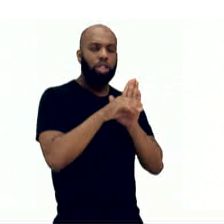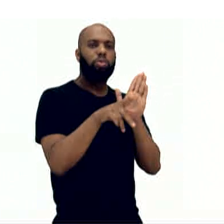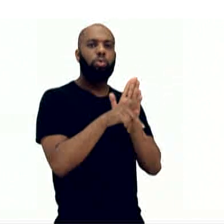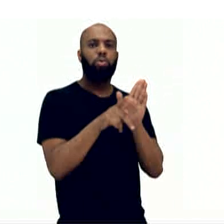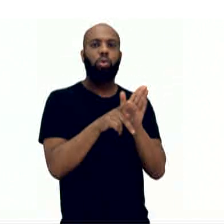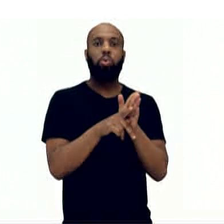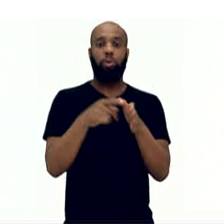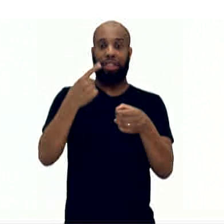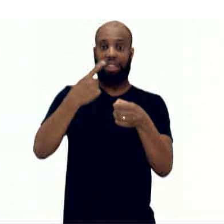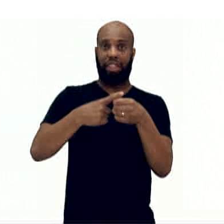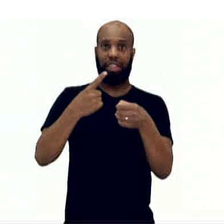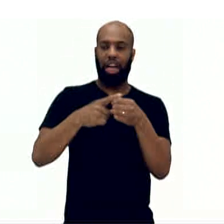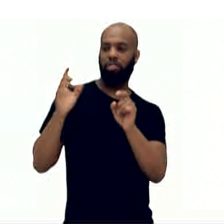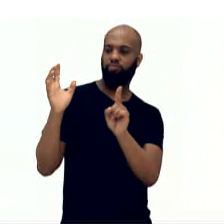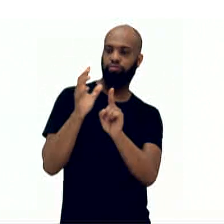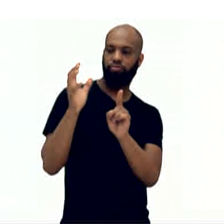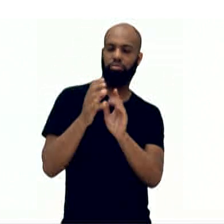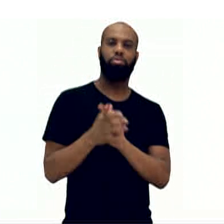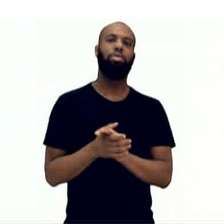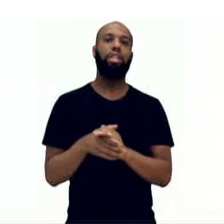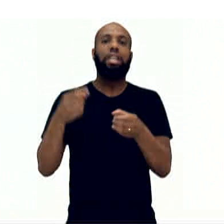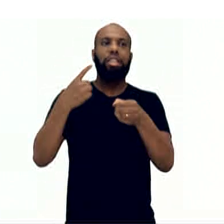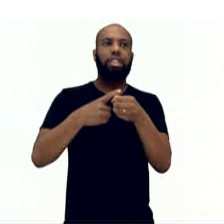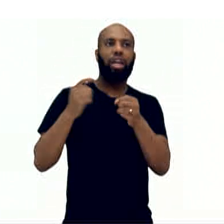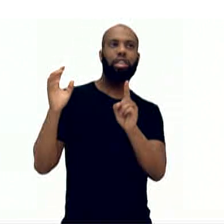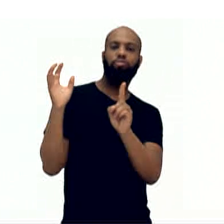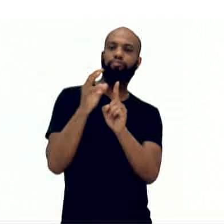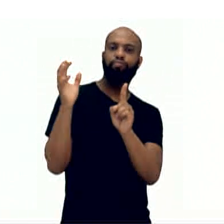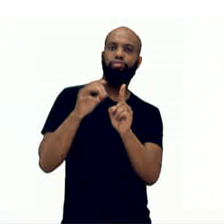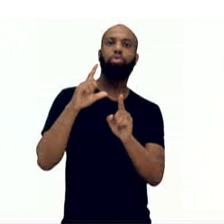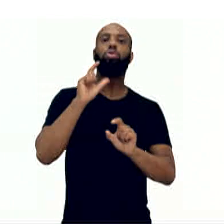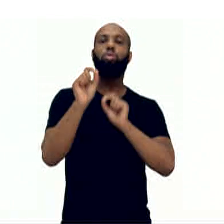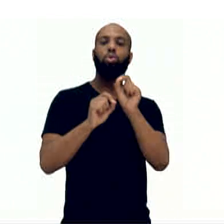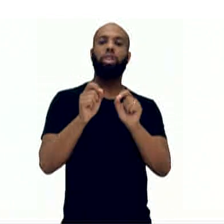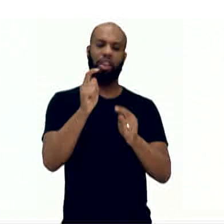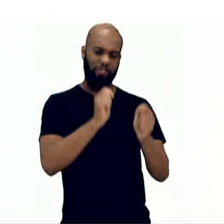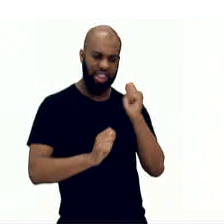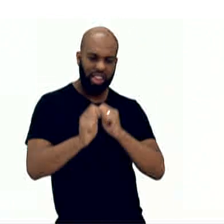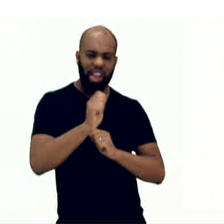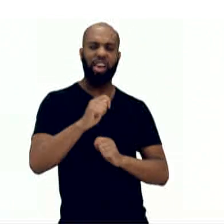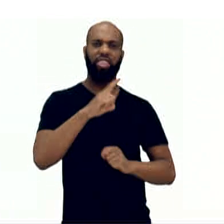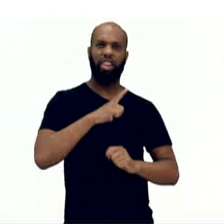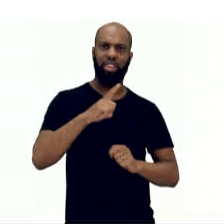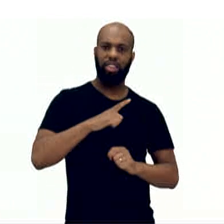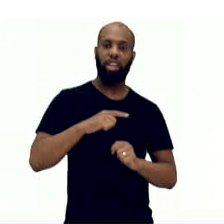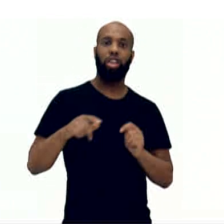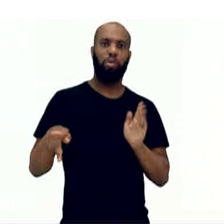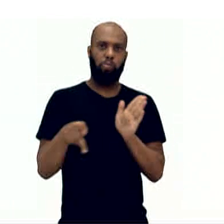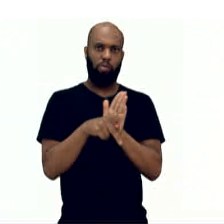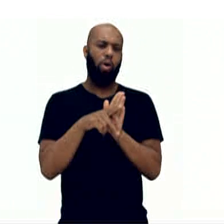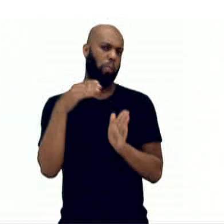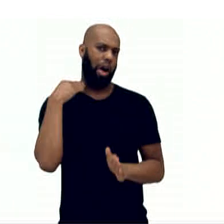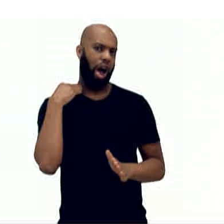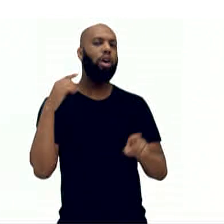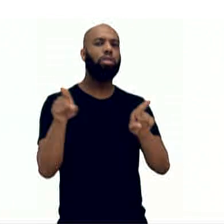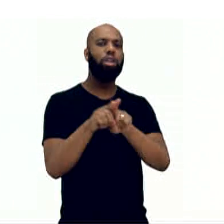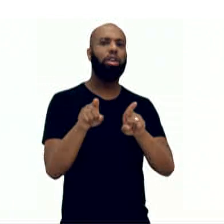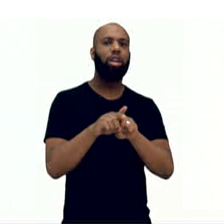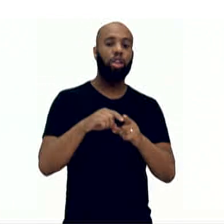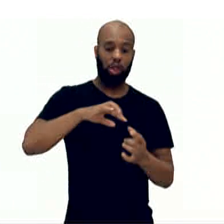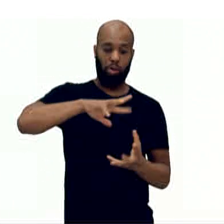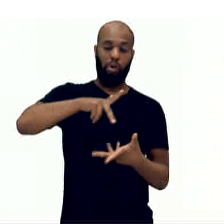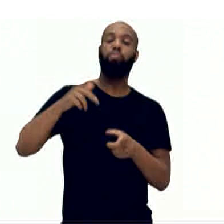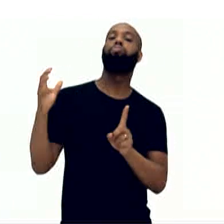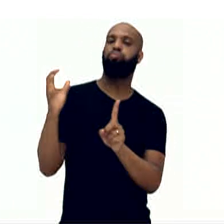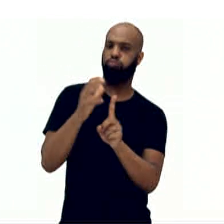chamadas cidades globais. As cidades globais são os principais centros financeiros e bancários do planeta. Já falamos sobre isso, sobre aquela questão